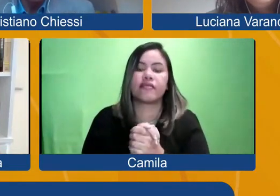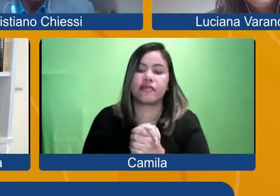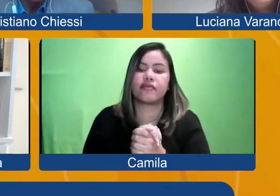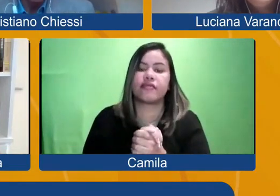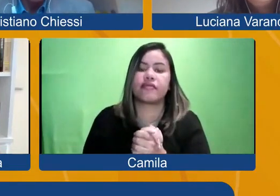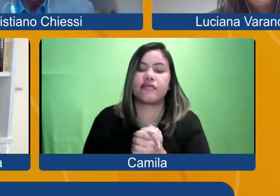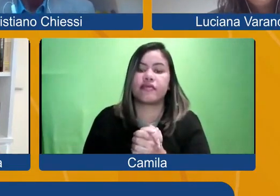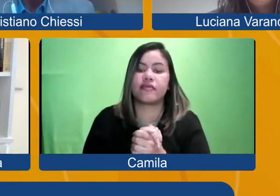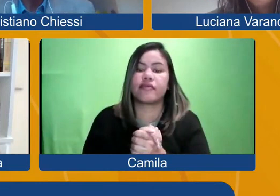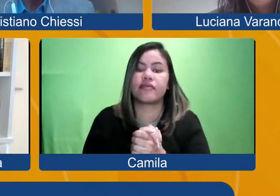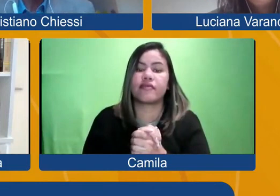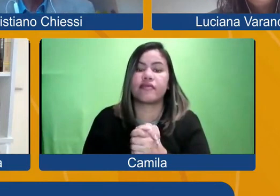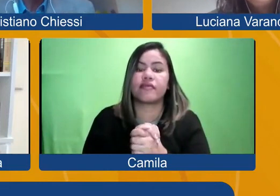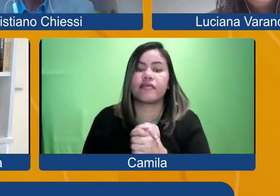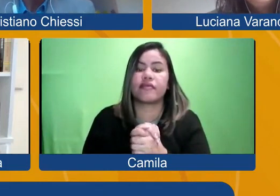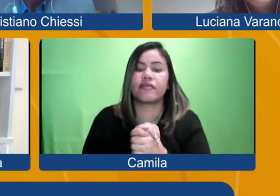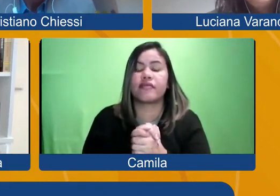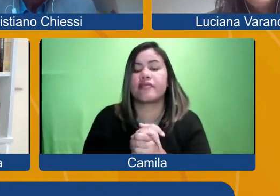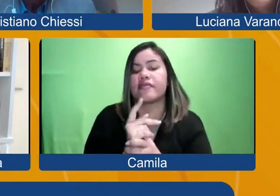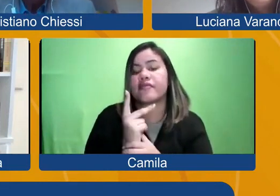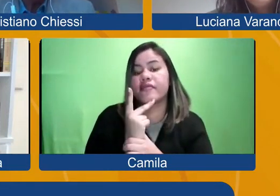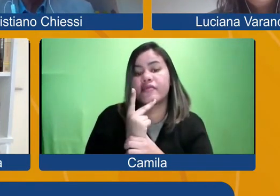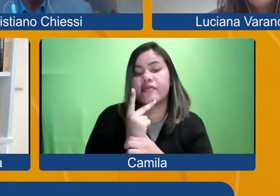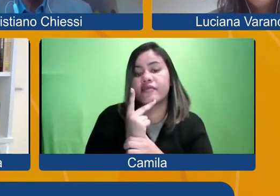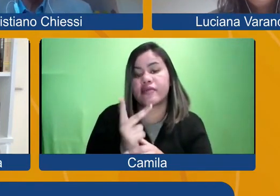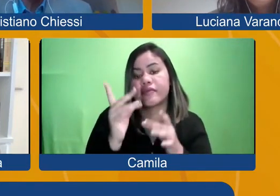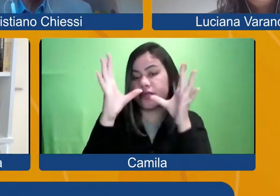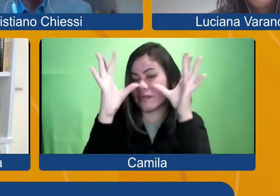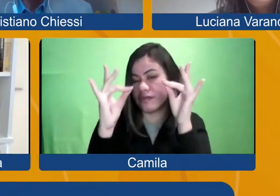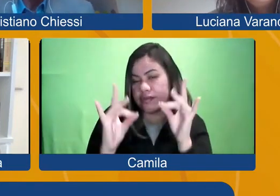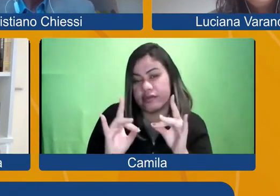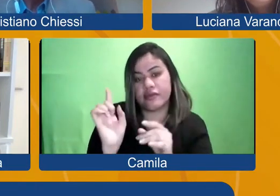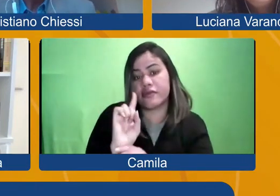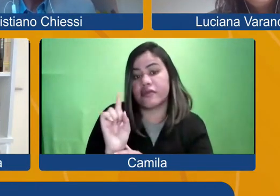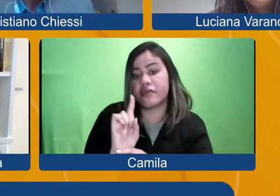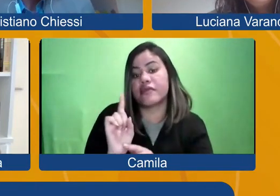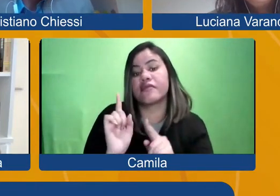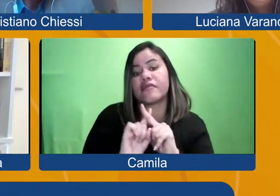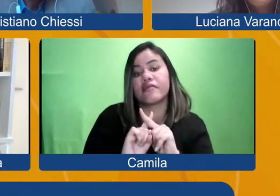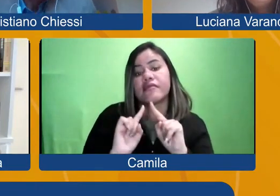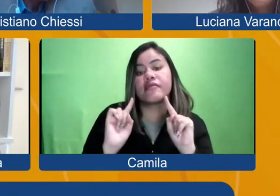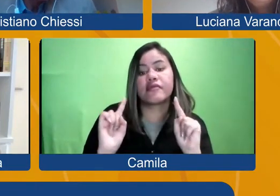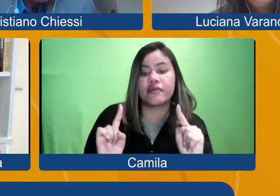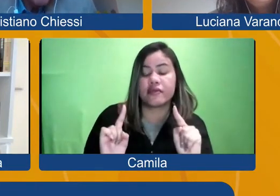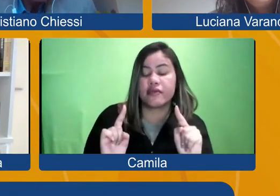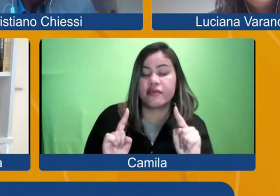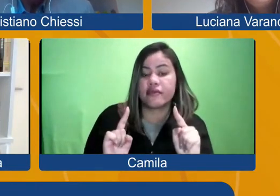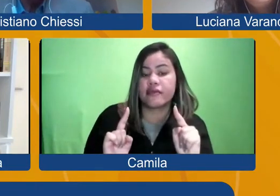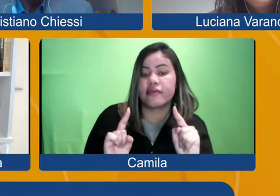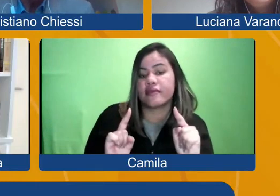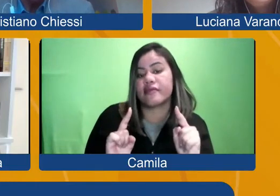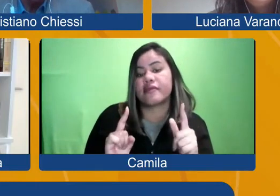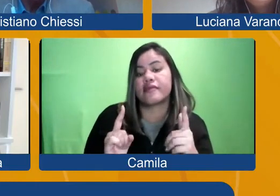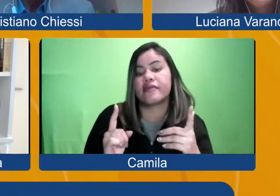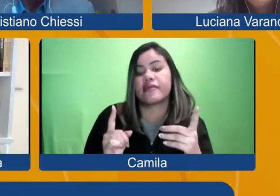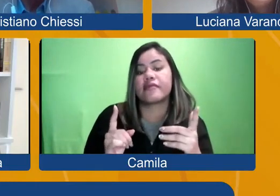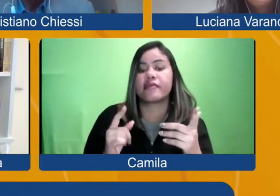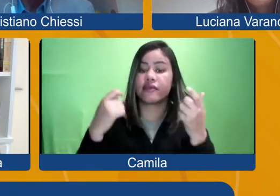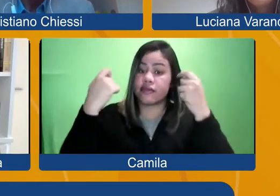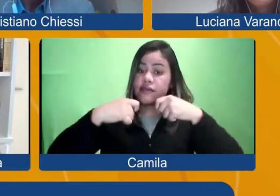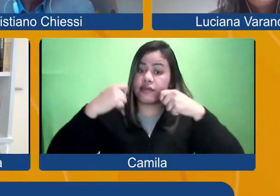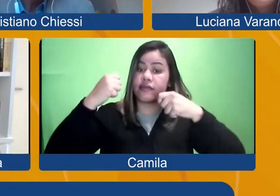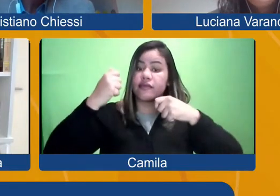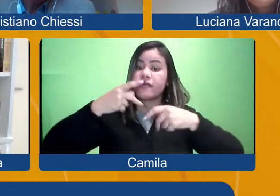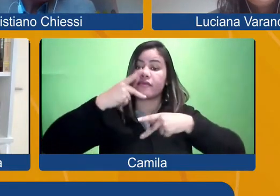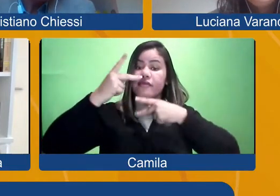consumo, né? Eu não vou citar aqui exemplos específicos, né? Mas não posso deixar de falar